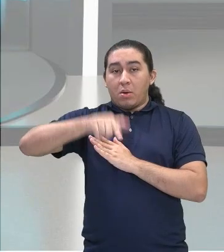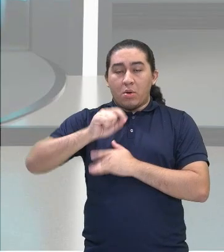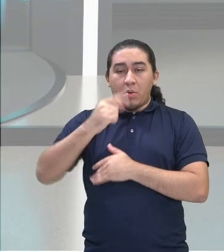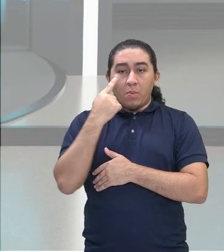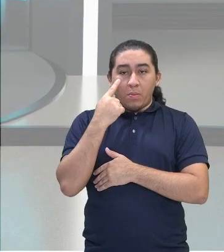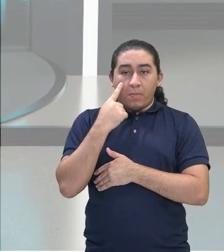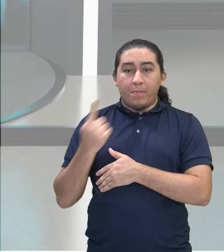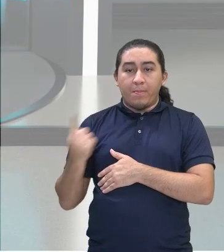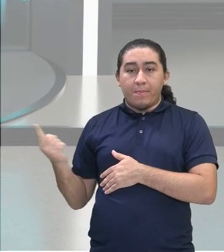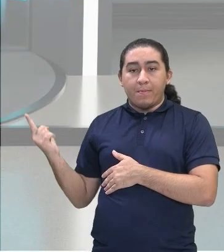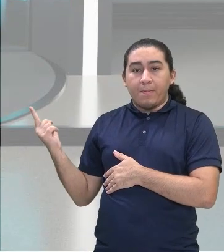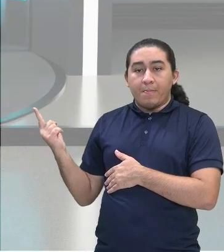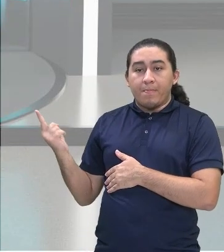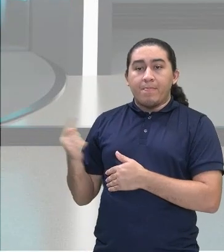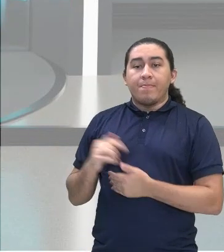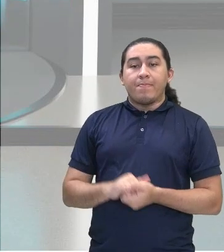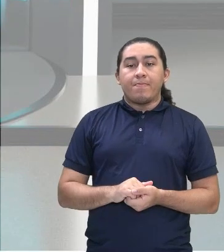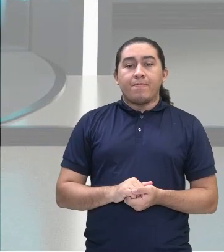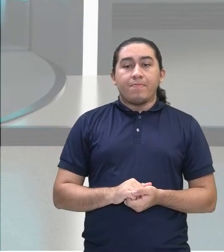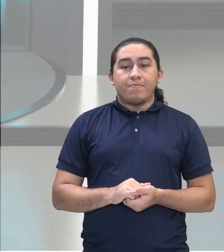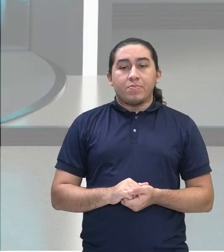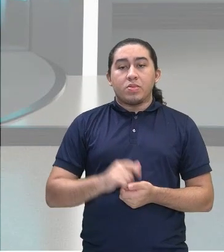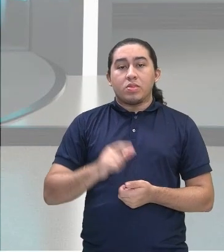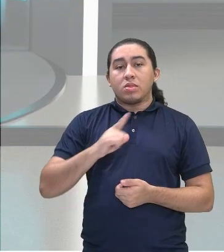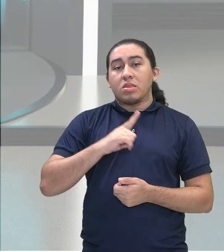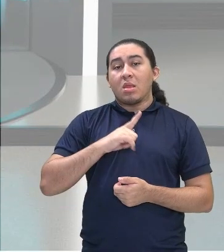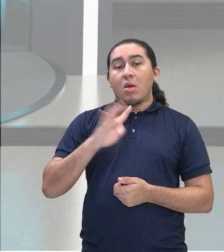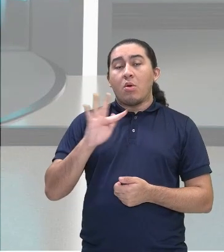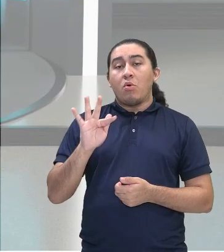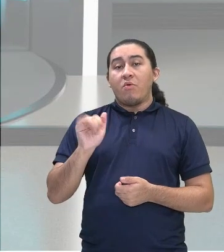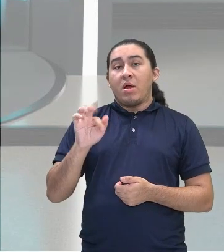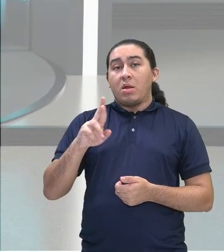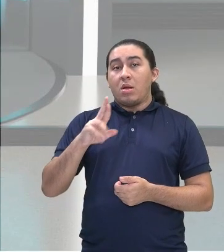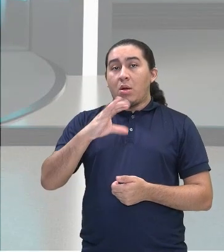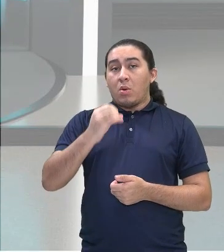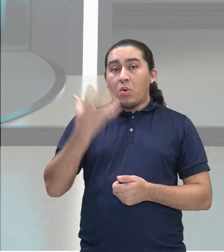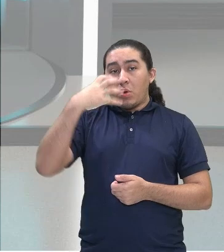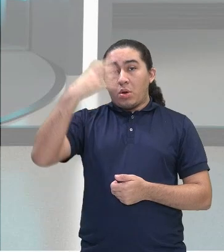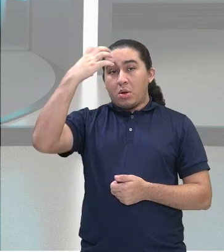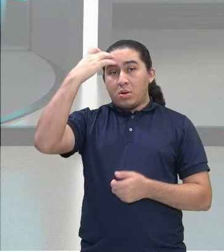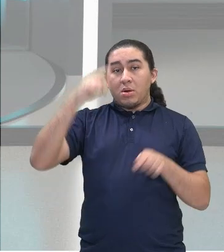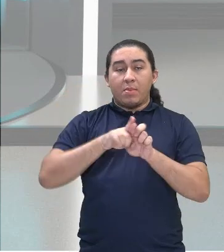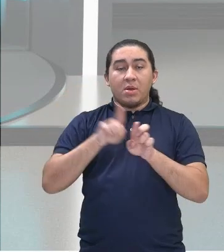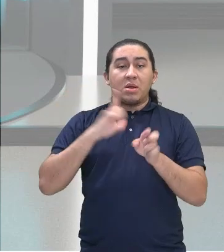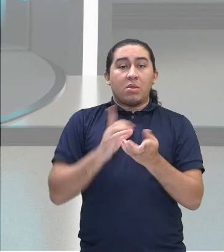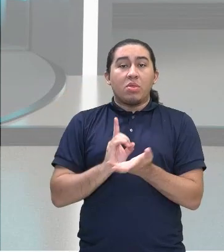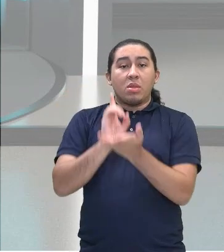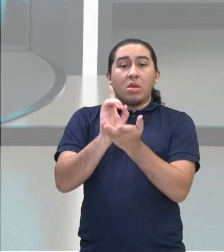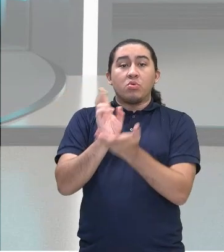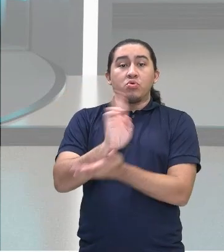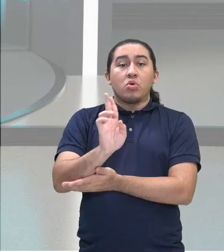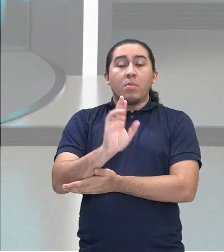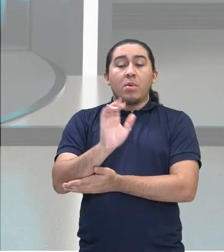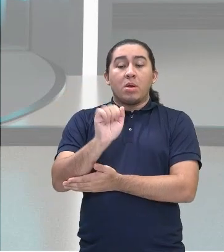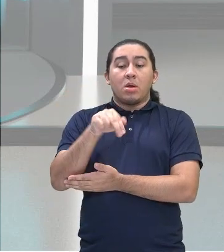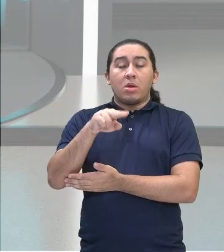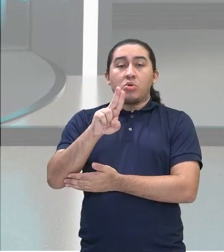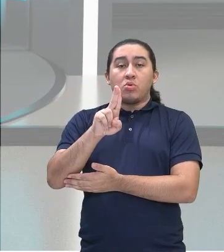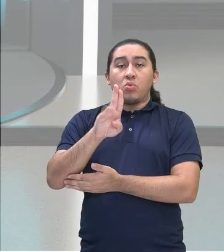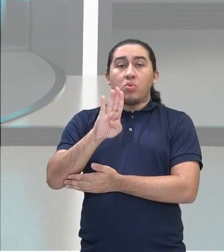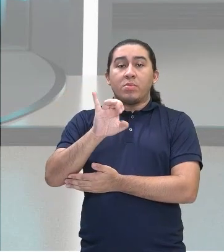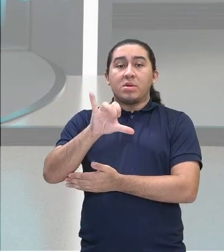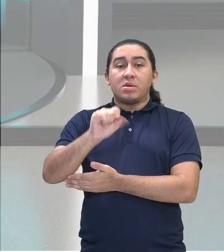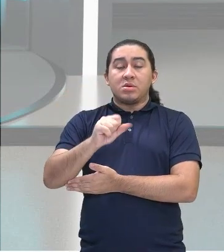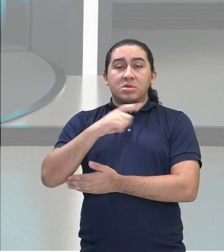ver aqui. Nós temos o faraó mumificado, e aqui tem um deus, que é chamado Anubis, certo? Que está visitando